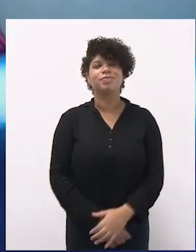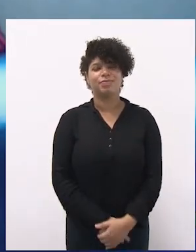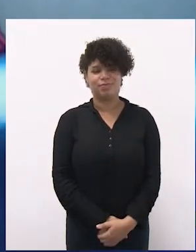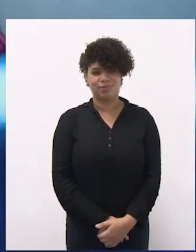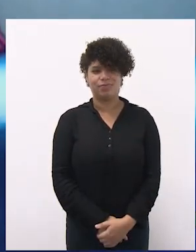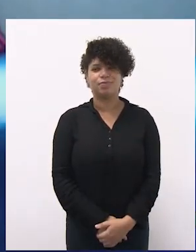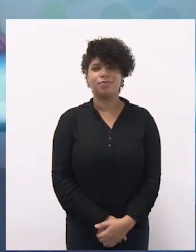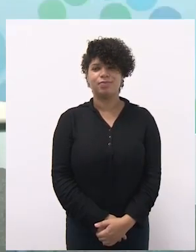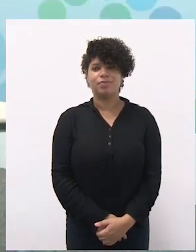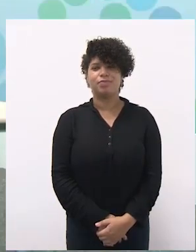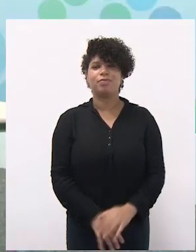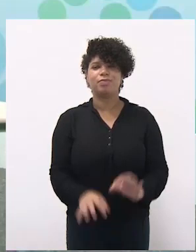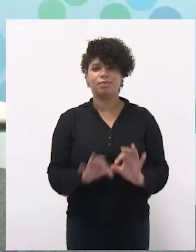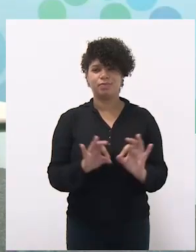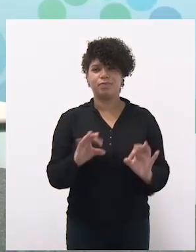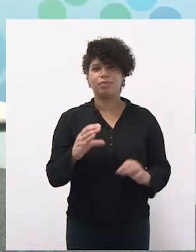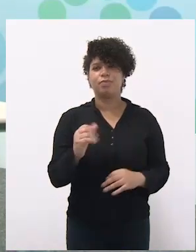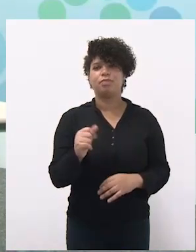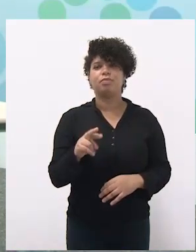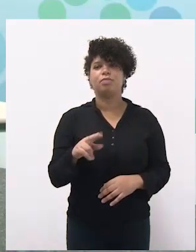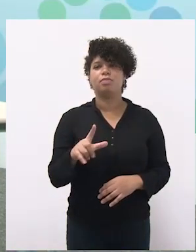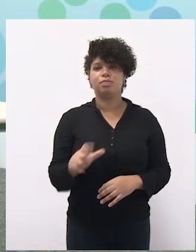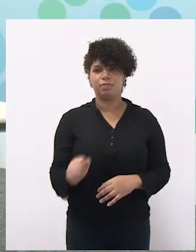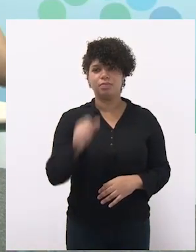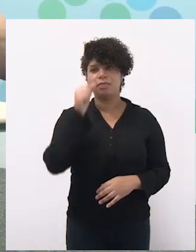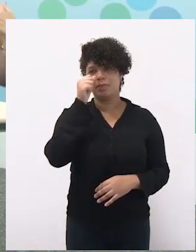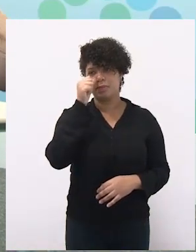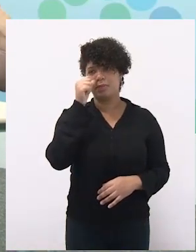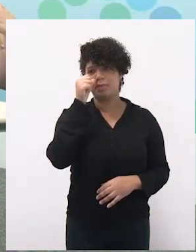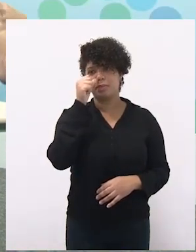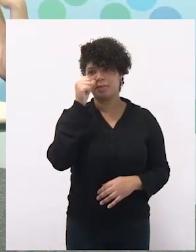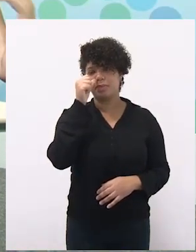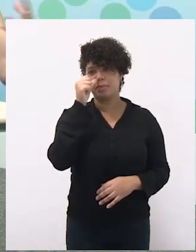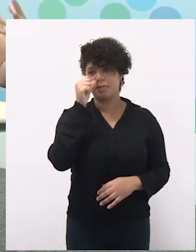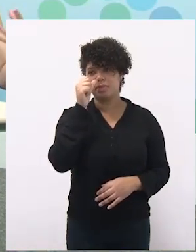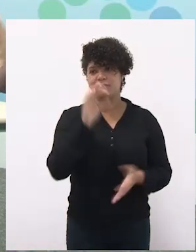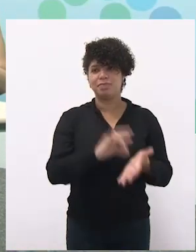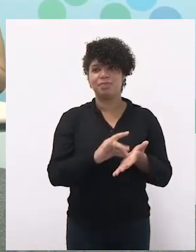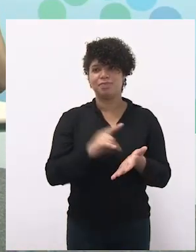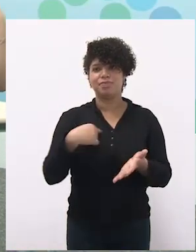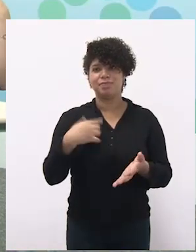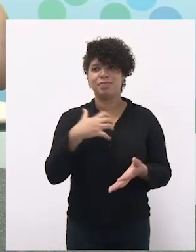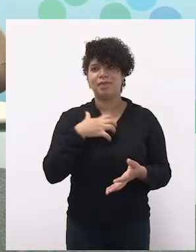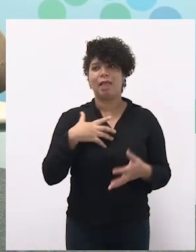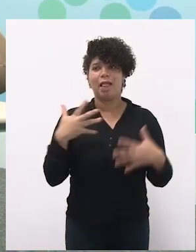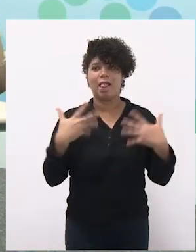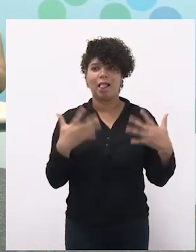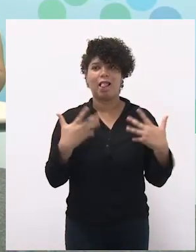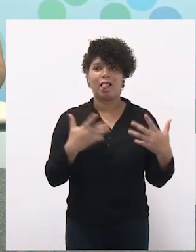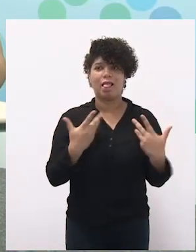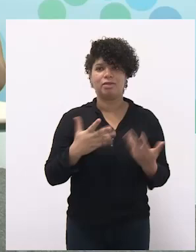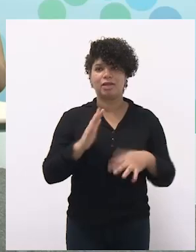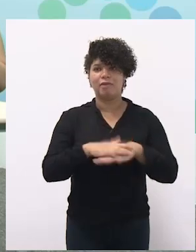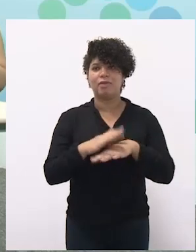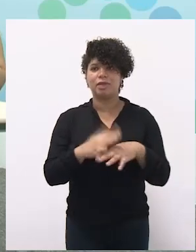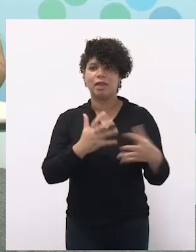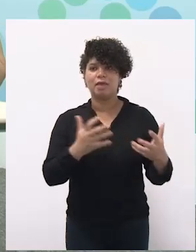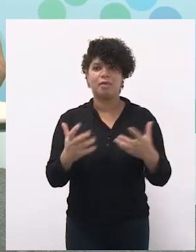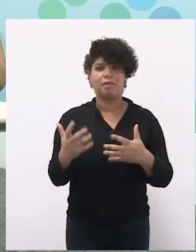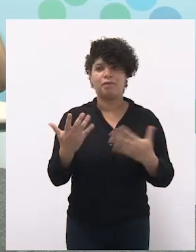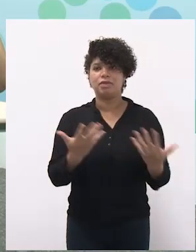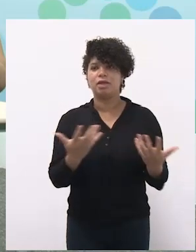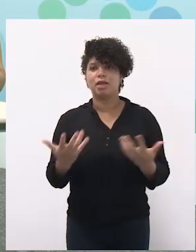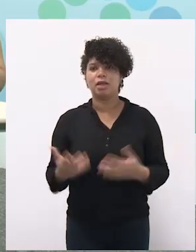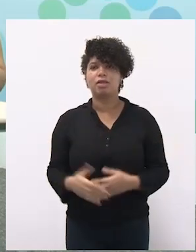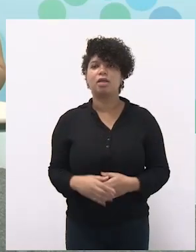Perfeito, Carla, é isso mesmo. É que, na verdade, a gente fica afoito, né? E a gente quer fazer, então vamos